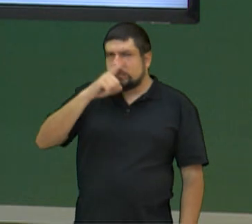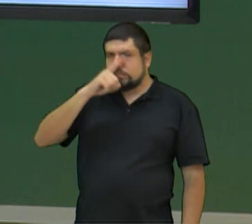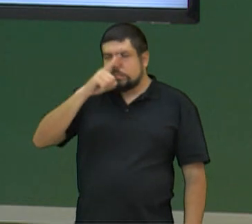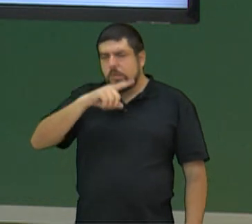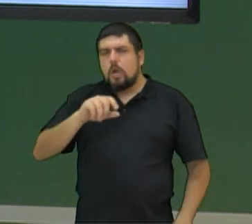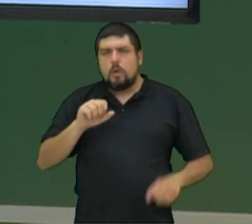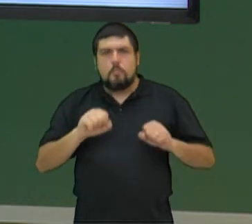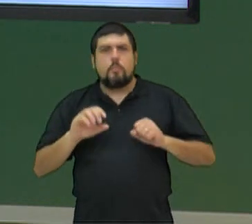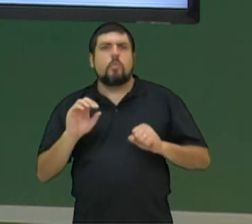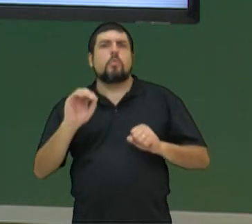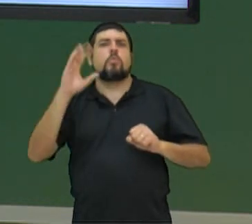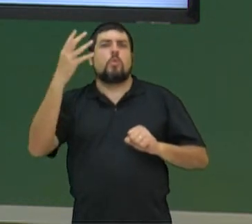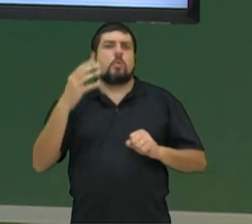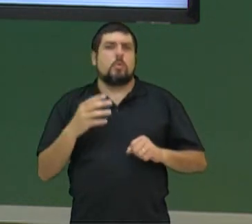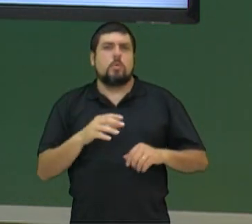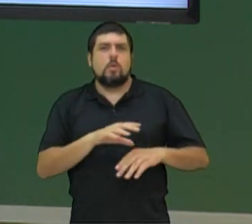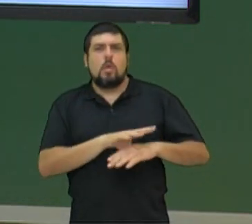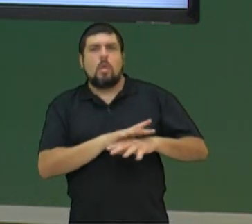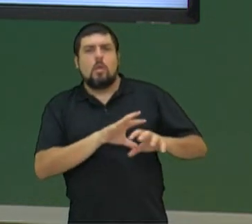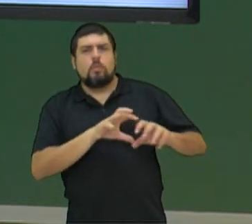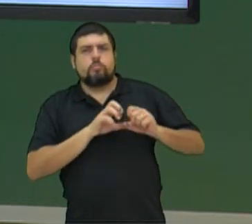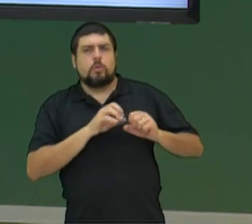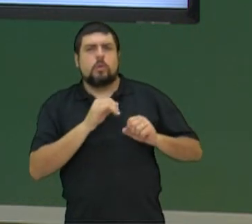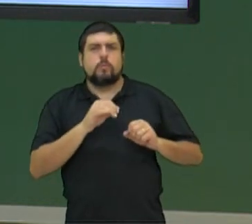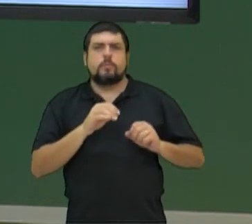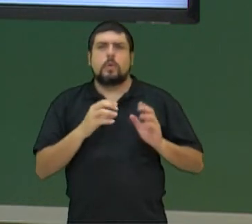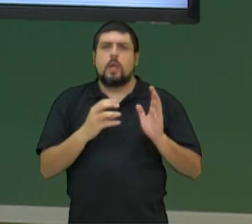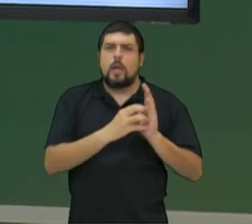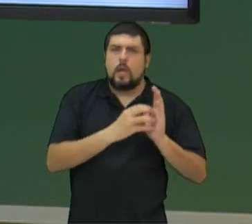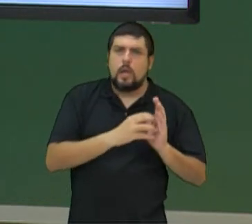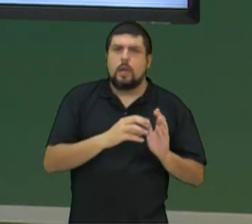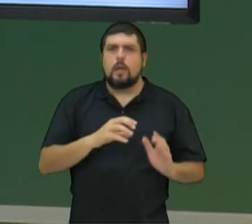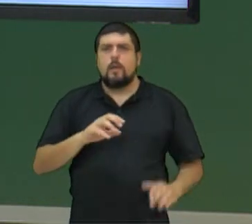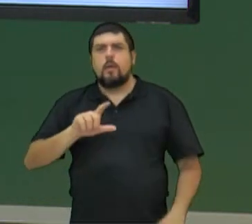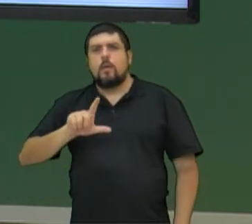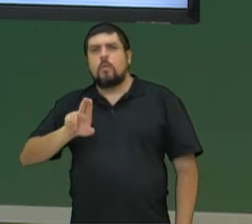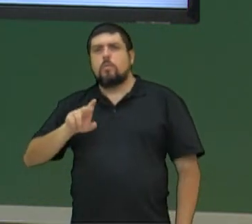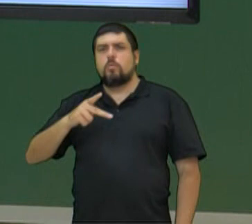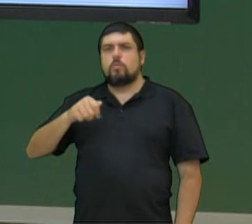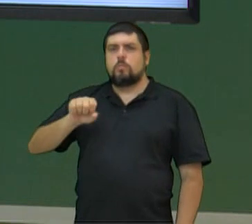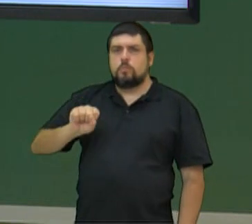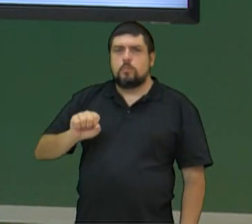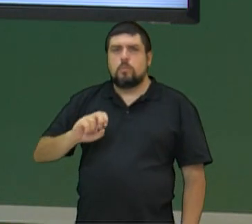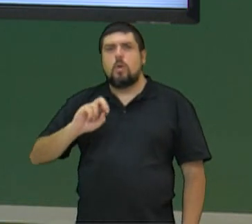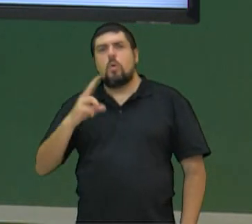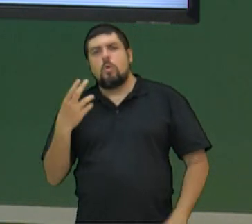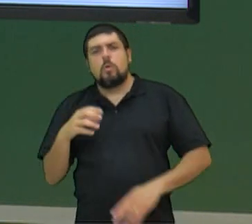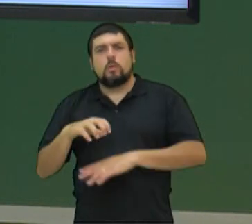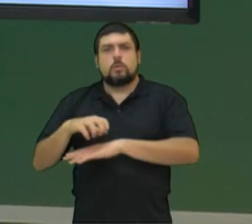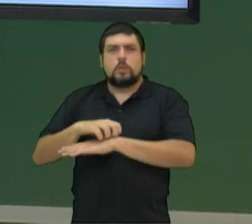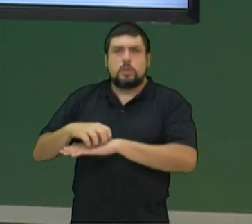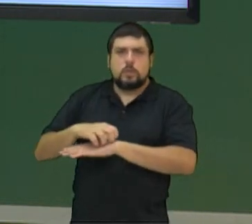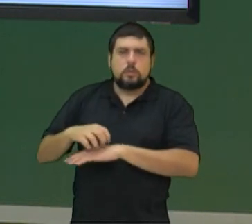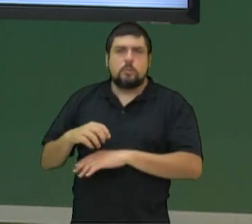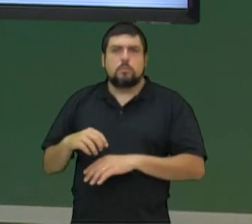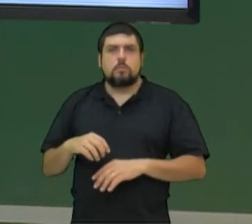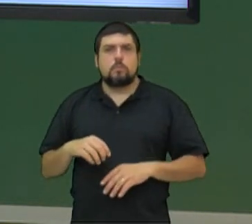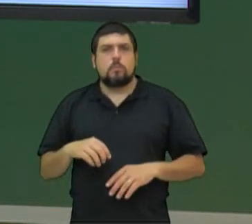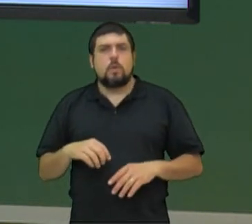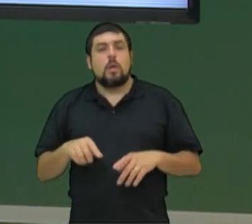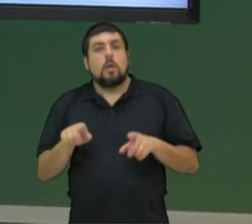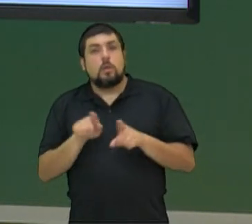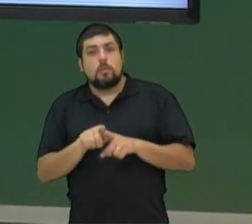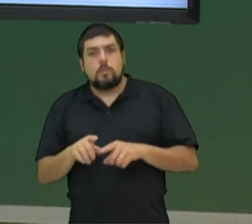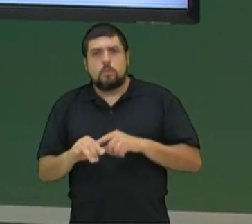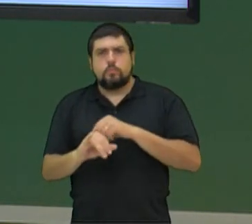através de algumas doenças, como por exemplo a AIDS, o lúpus, né, alergias, tá? E que manter uma boa imunidade